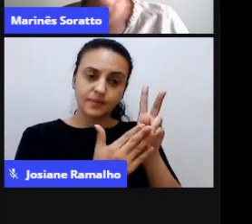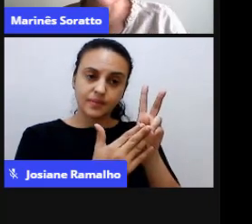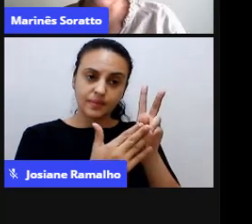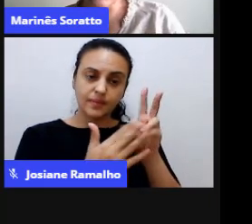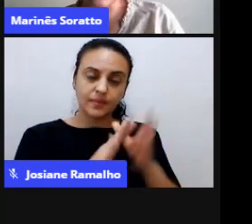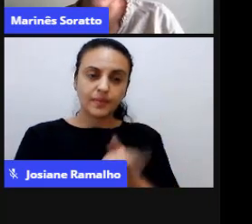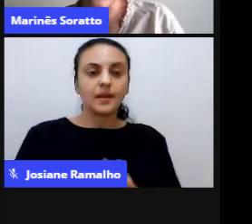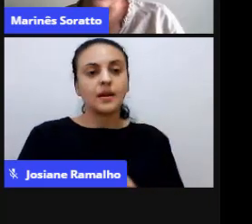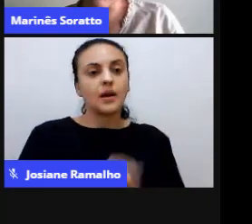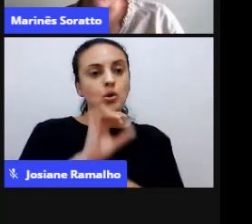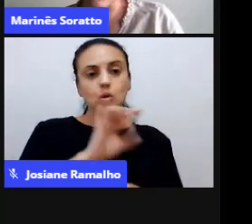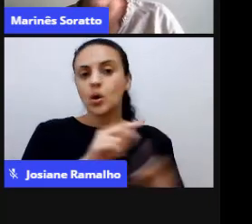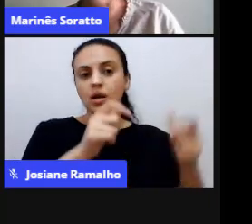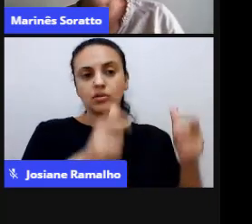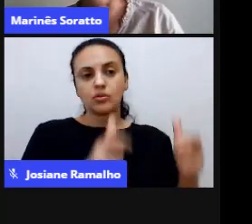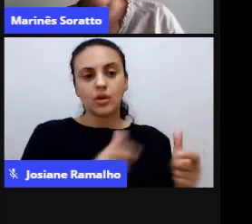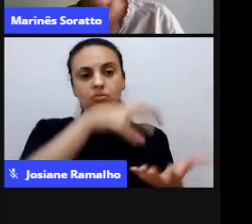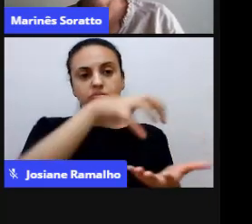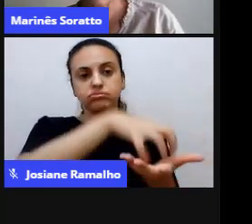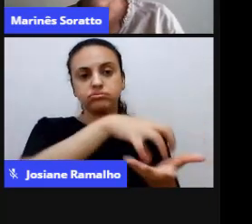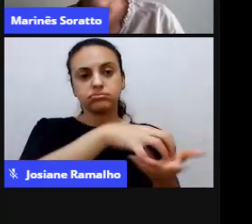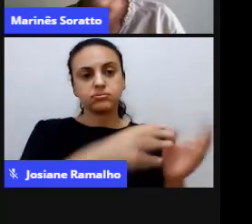de territórios indígenas e não fora.